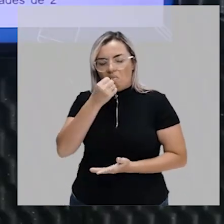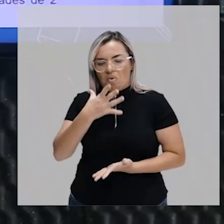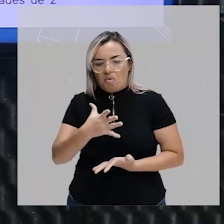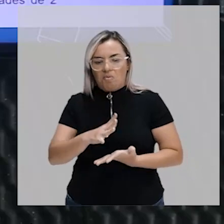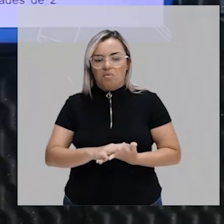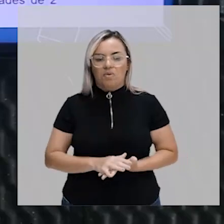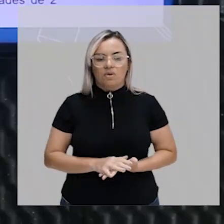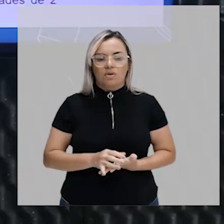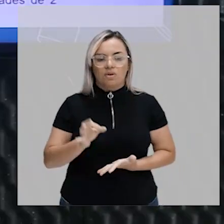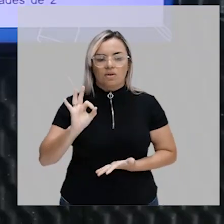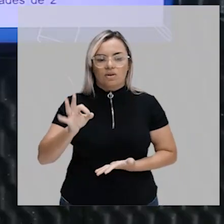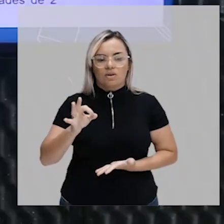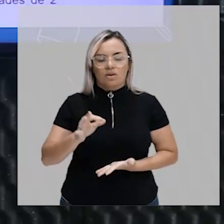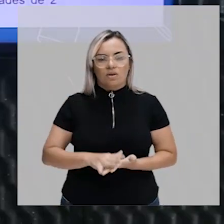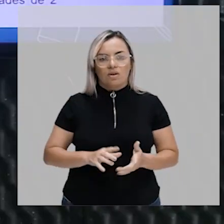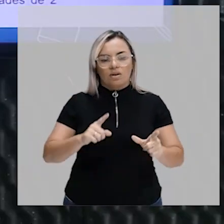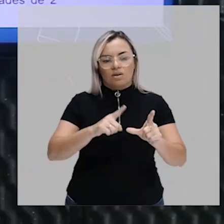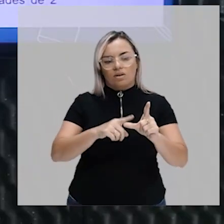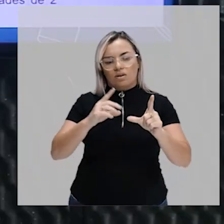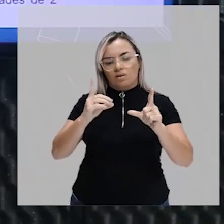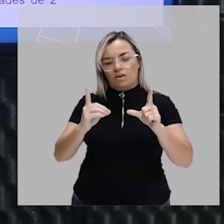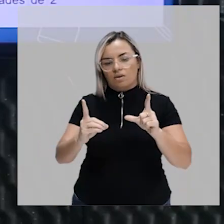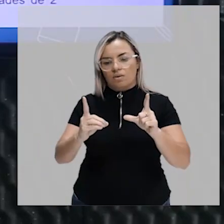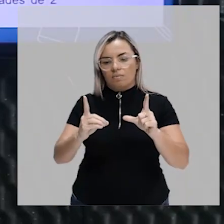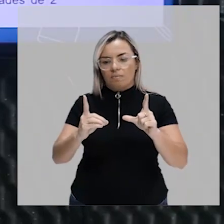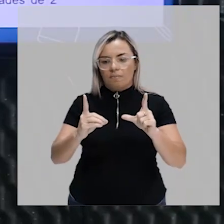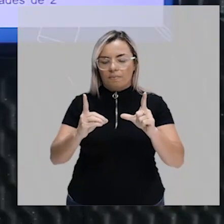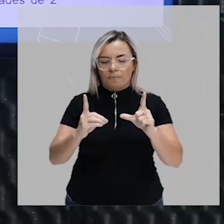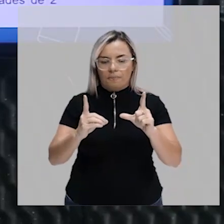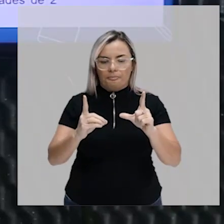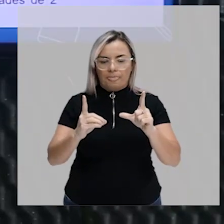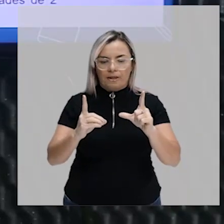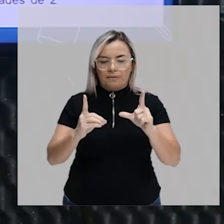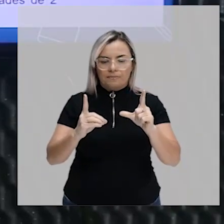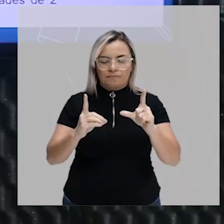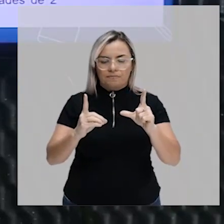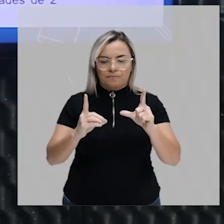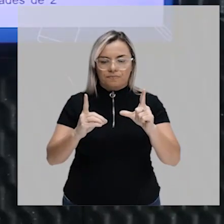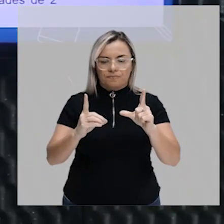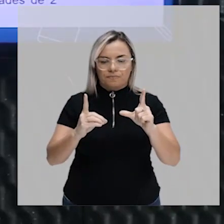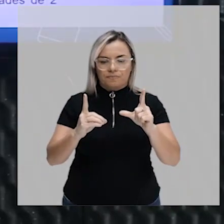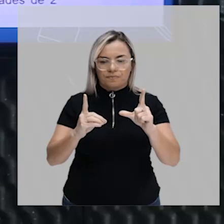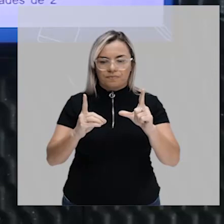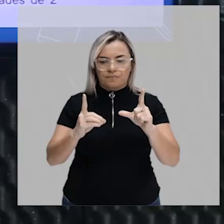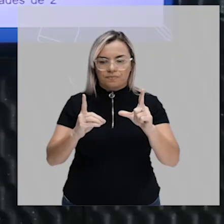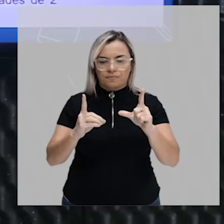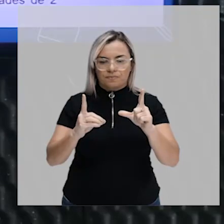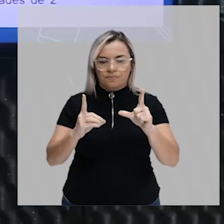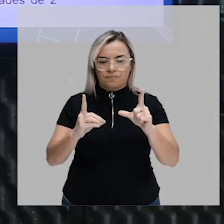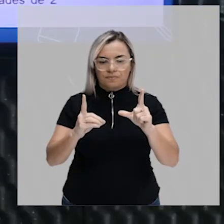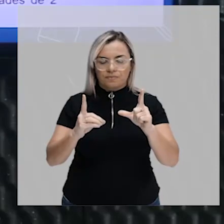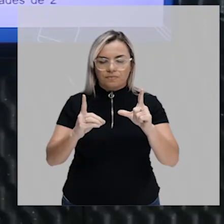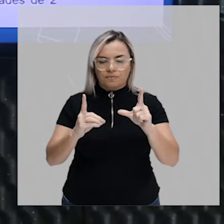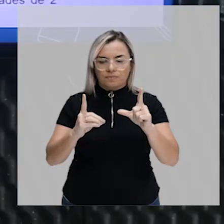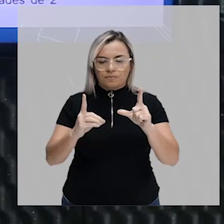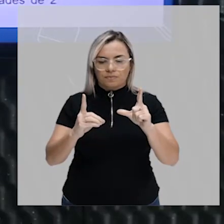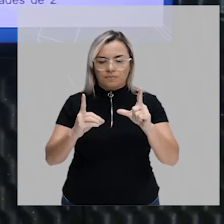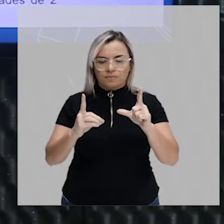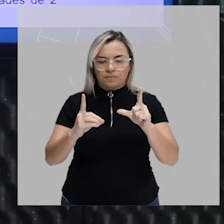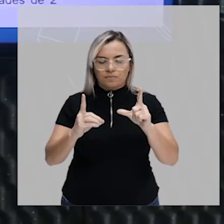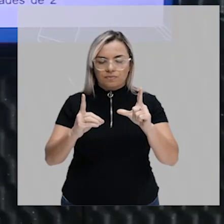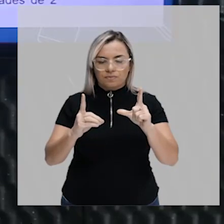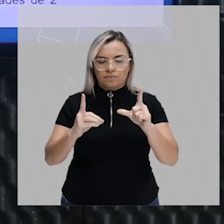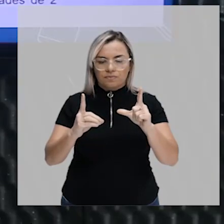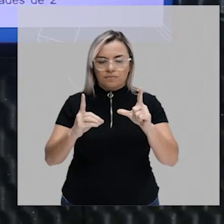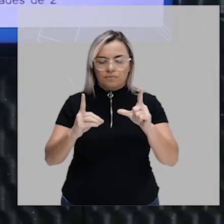correto. Letra D. A região sul apresenta destaque na produção energética do Brasil, tanto na